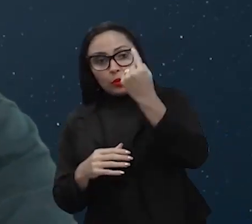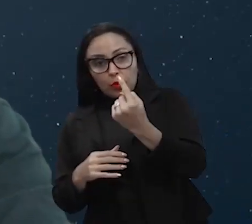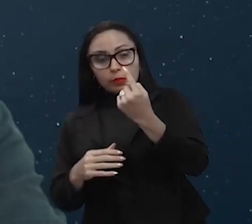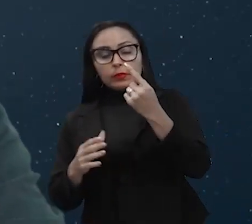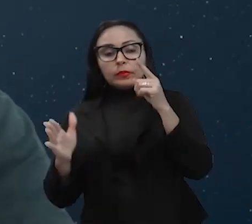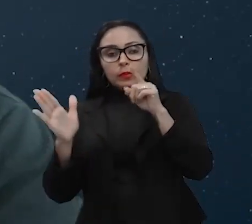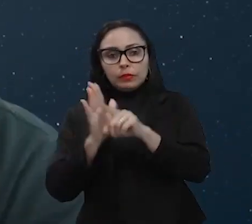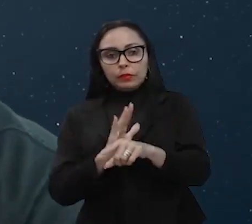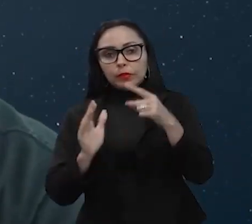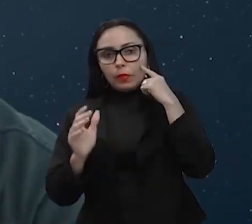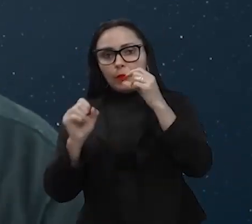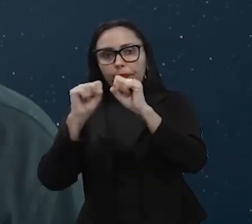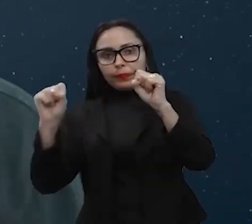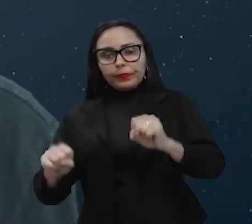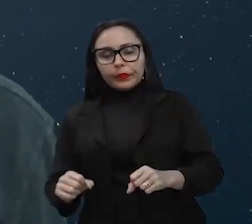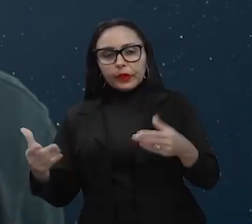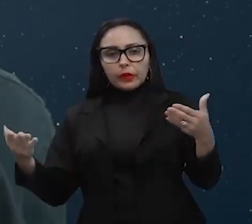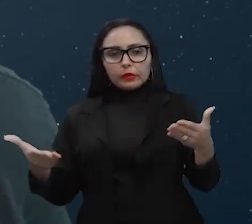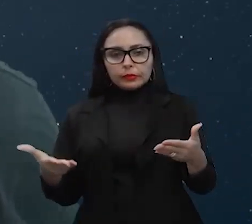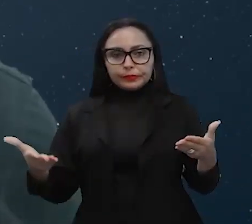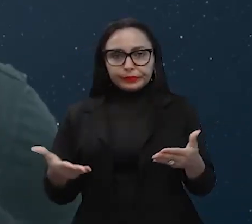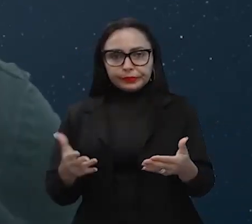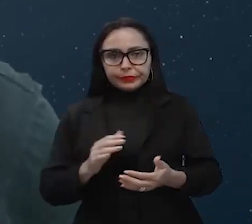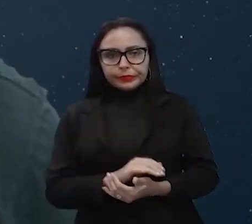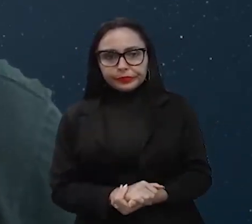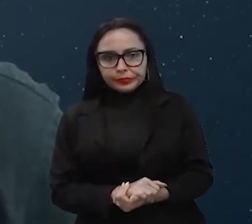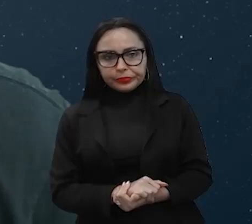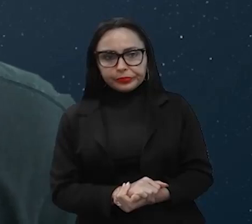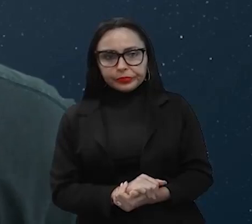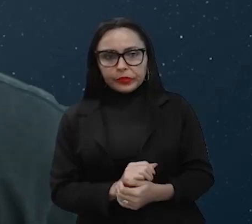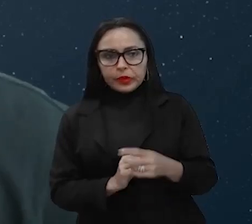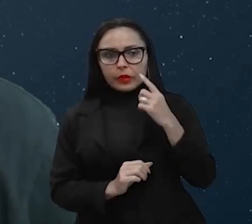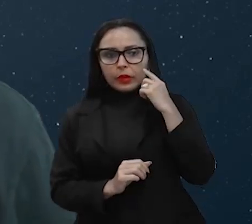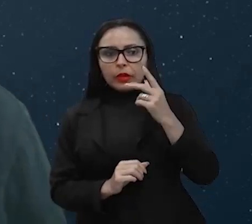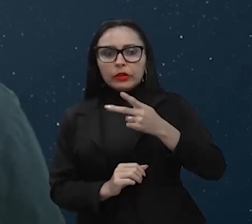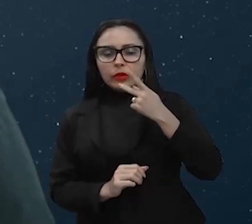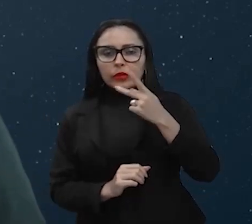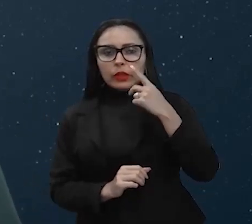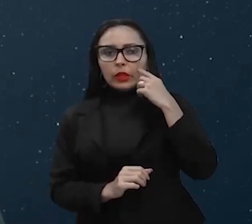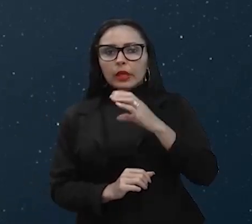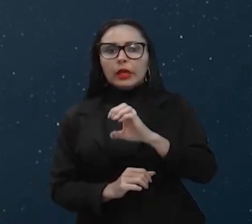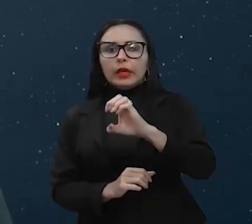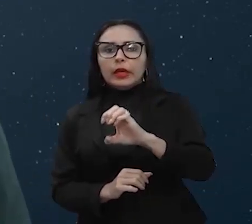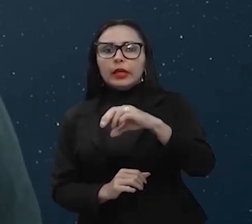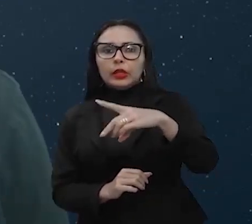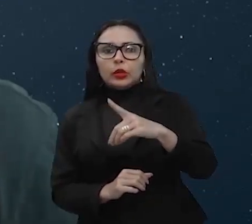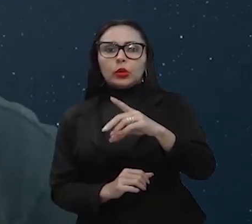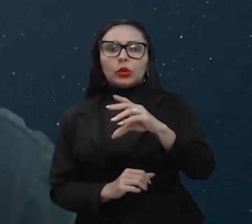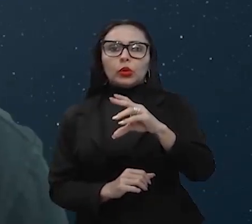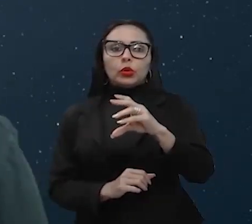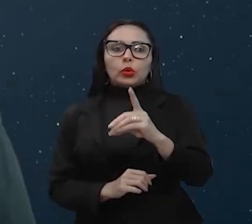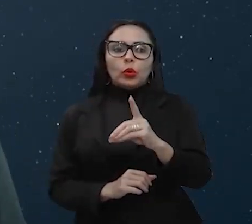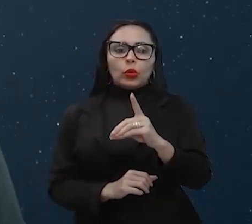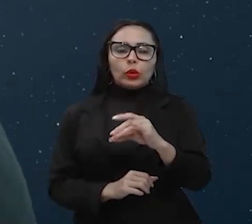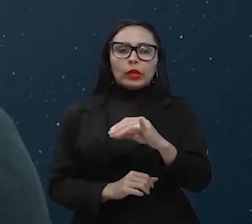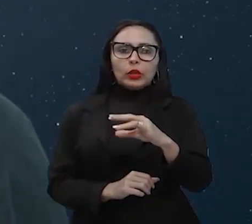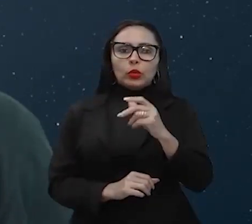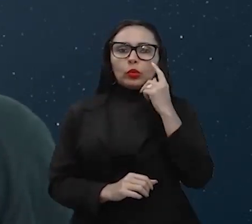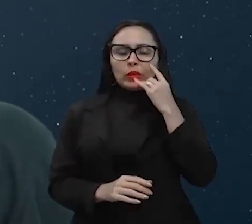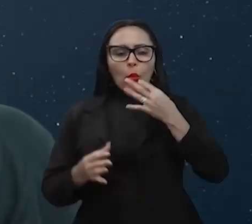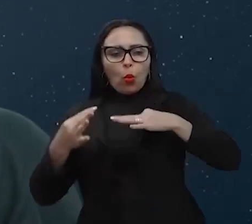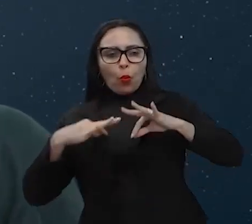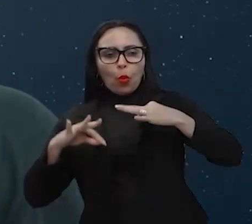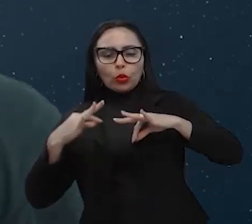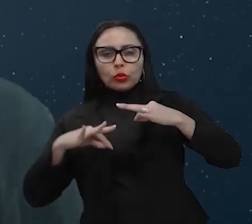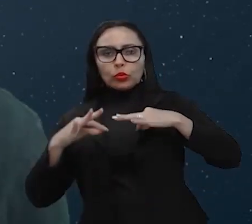que eu vou falar hoje. Agora, eu vou falar para vocês sobre o sistema endócrino, sobre o sistema das glândulas, sobre o